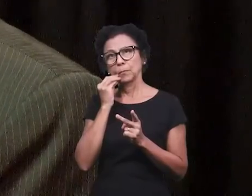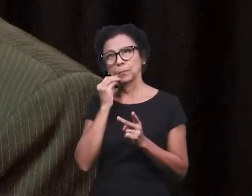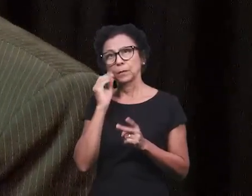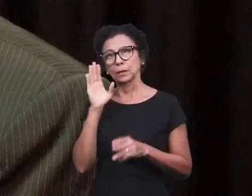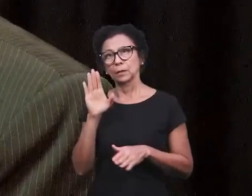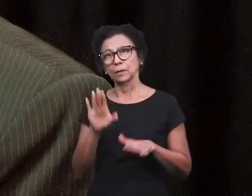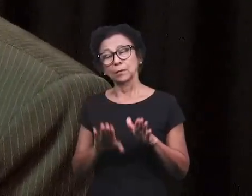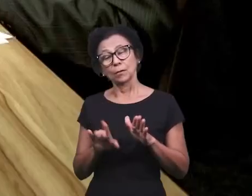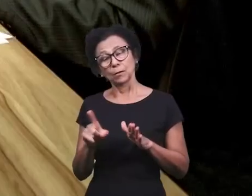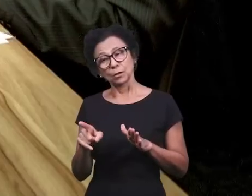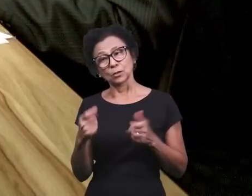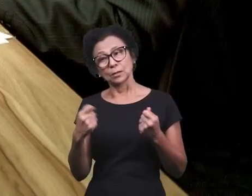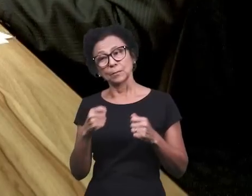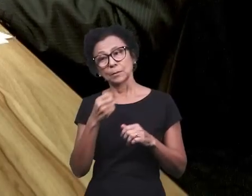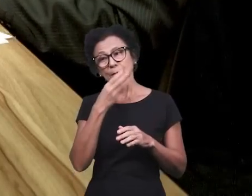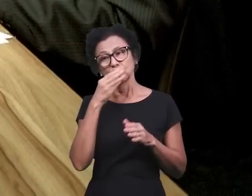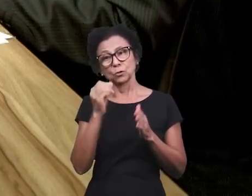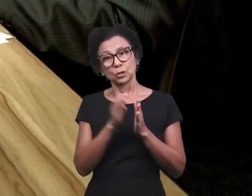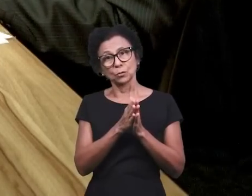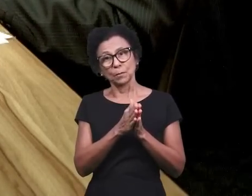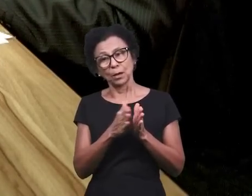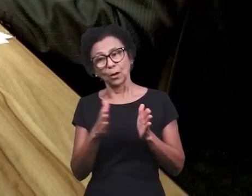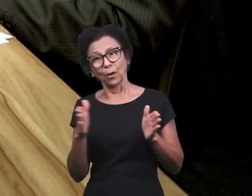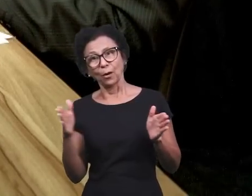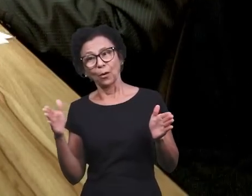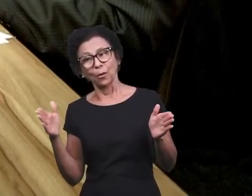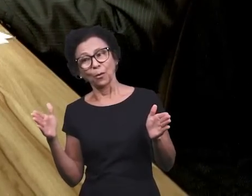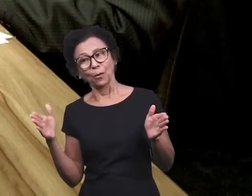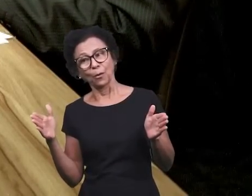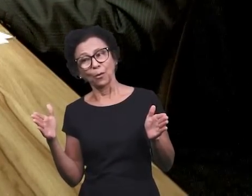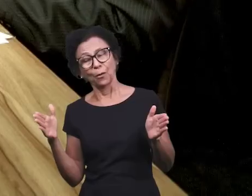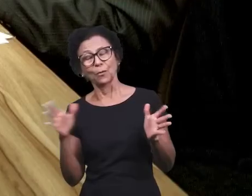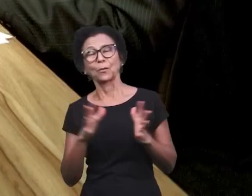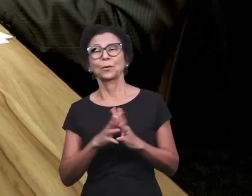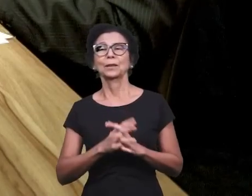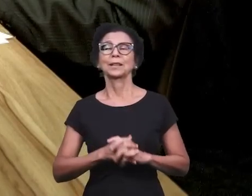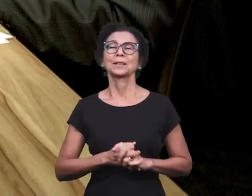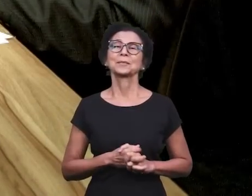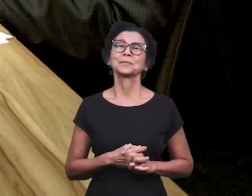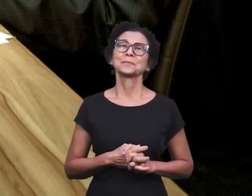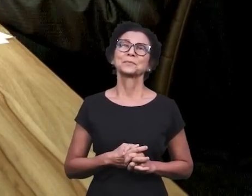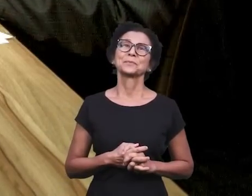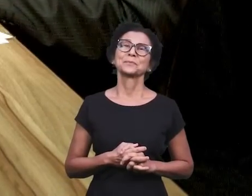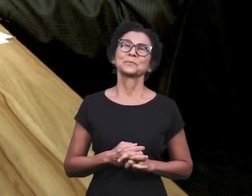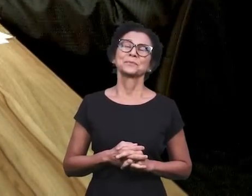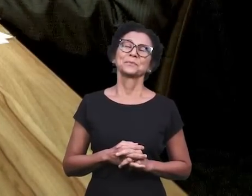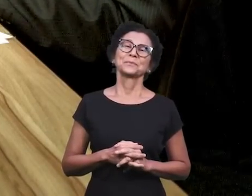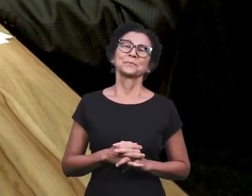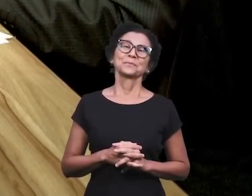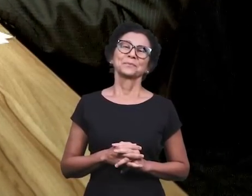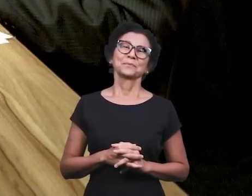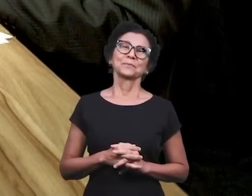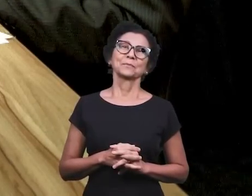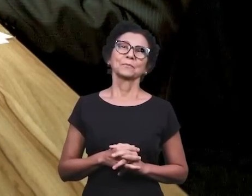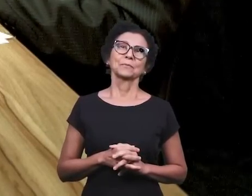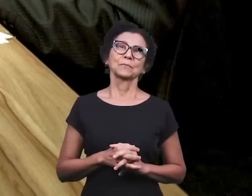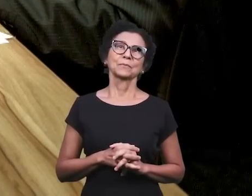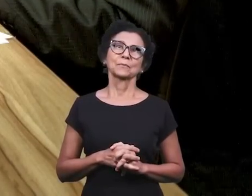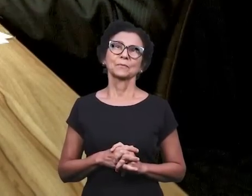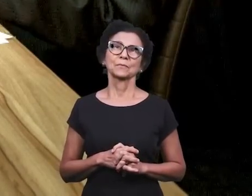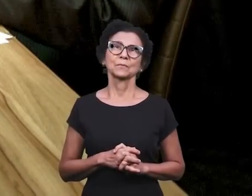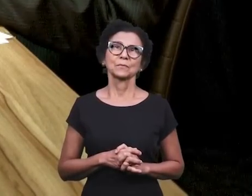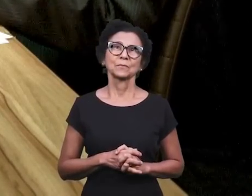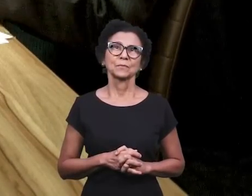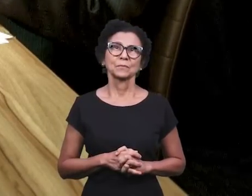jejuns, mas... Mas apertar um pouquinho mais essa carne. Exatamente. Vamos, né? Aí ele falou assim, olha, eu